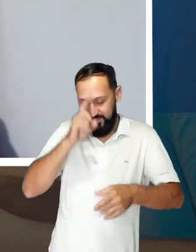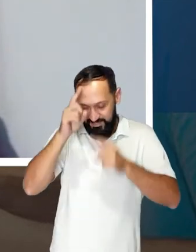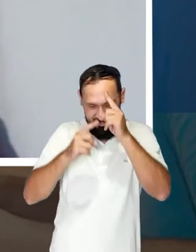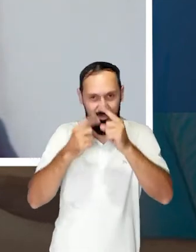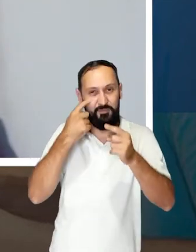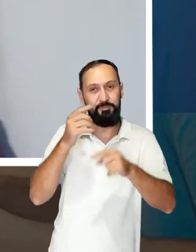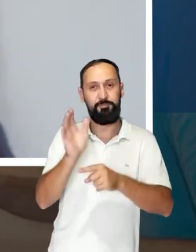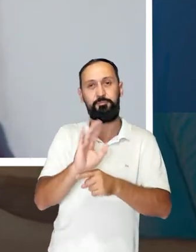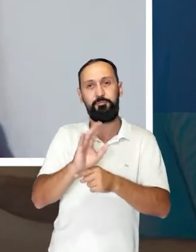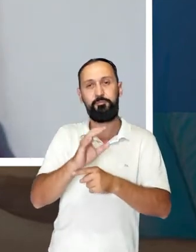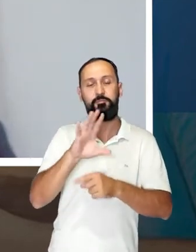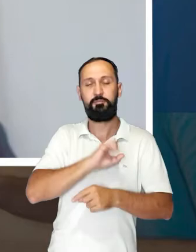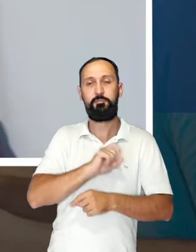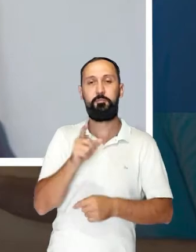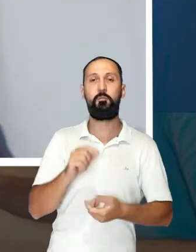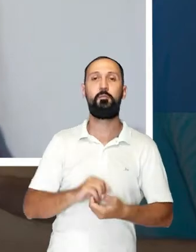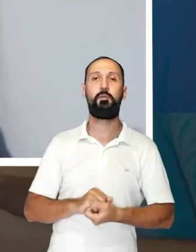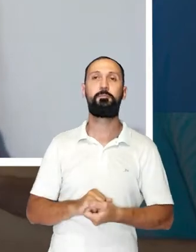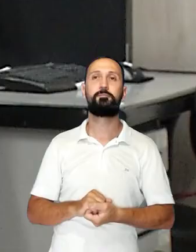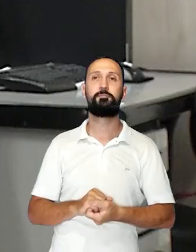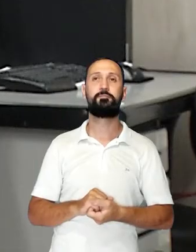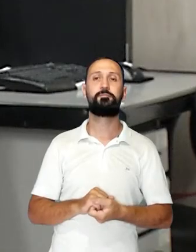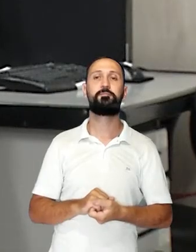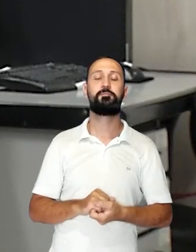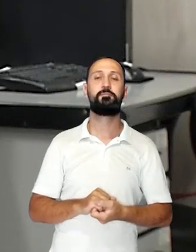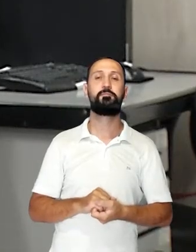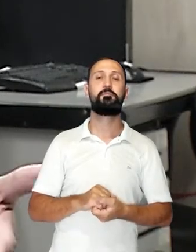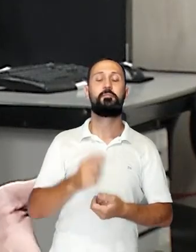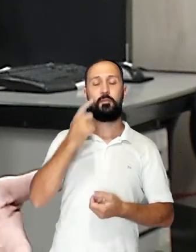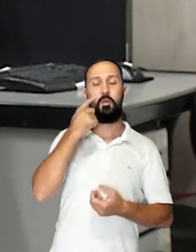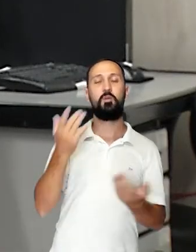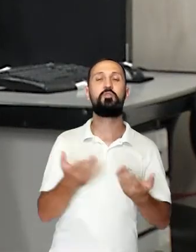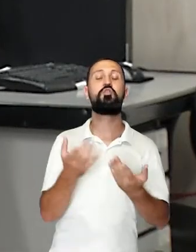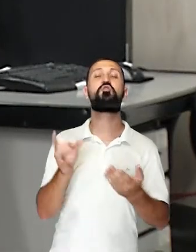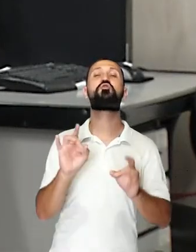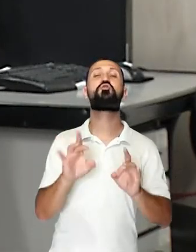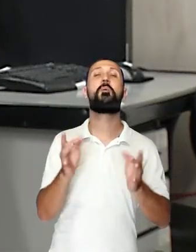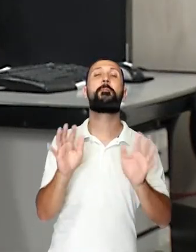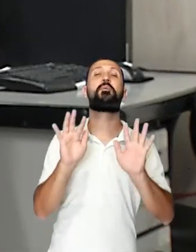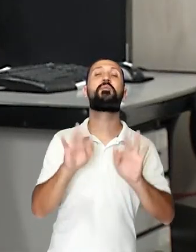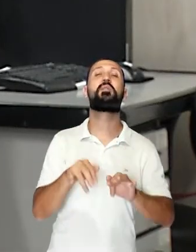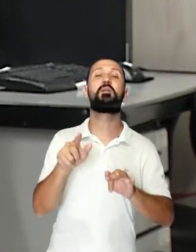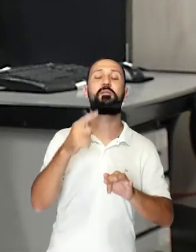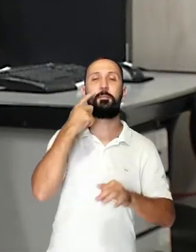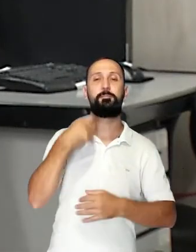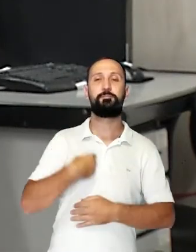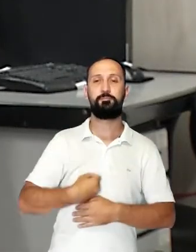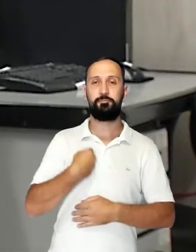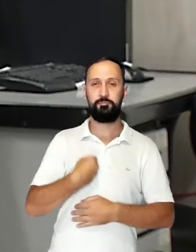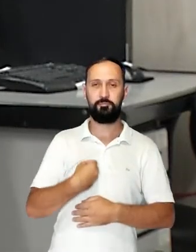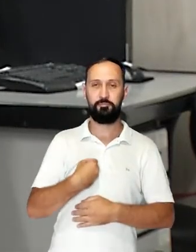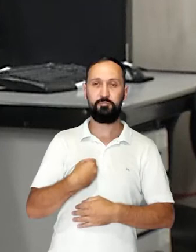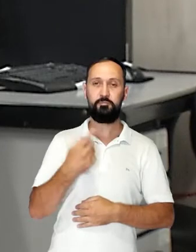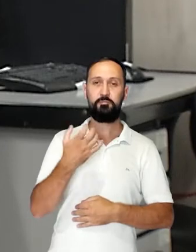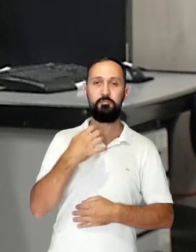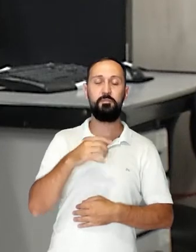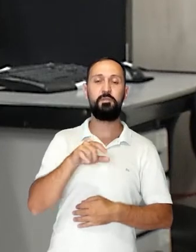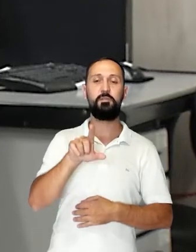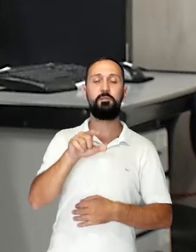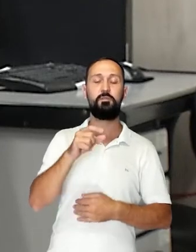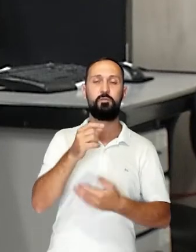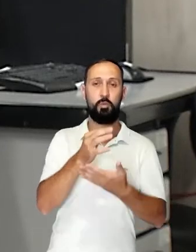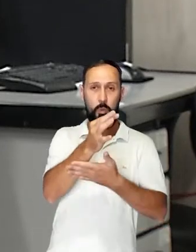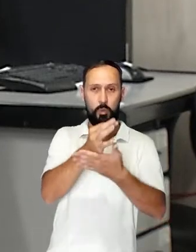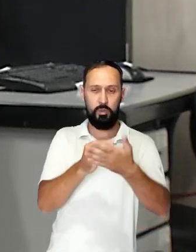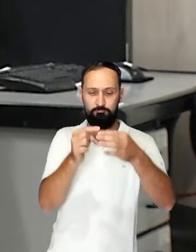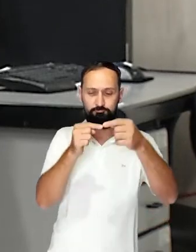mas bivitelino. Assiste lá o vídeo que vocês vão gostar. Interessante. E para finalizar, né, então, a sua participação aqui no programa, queria